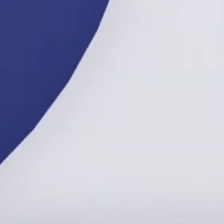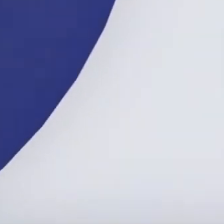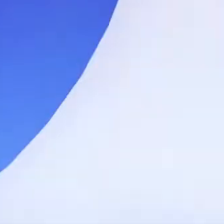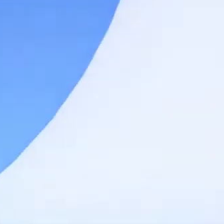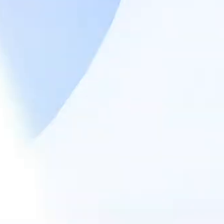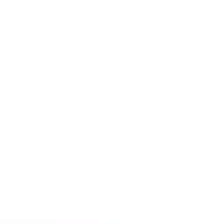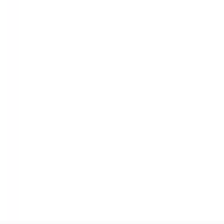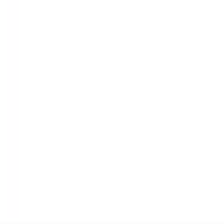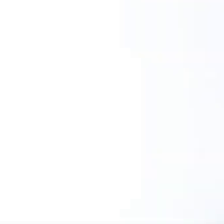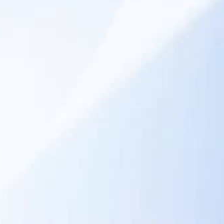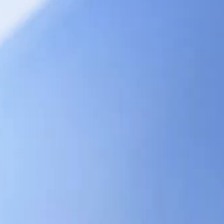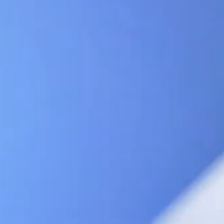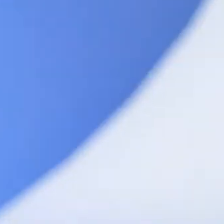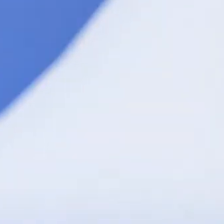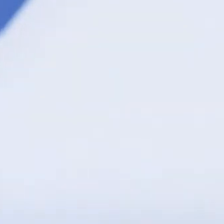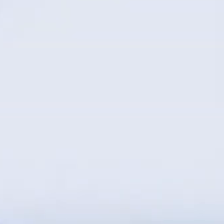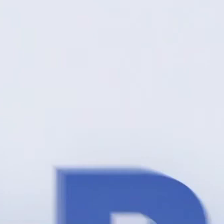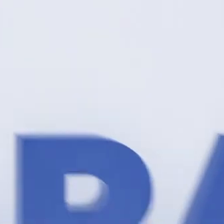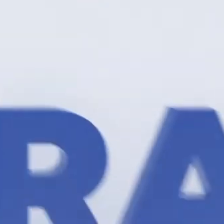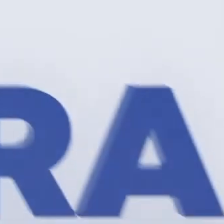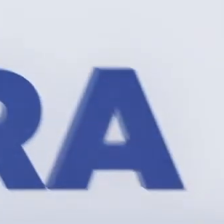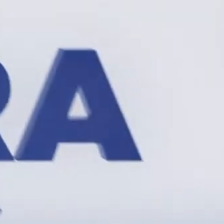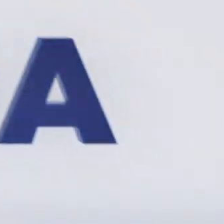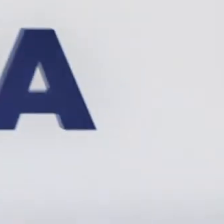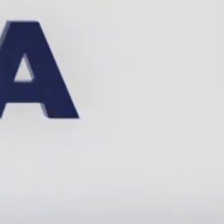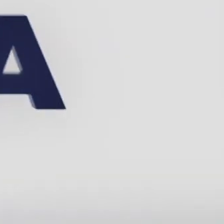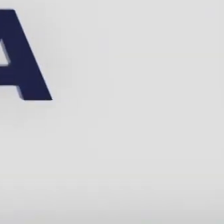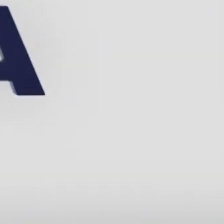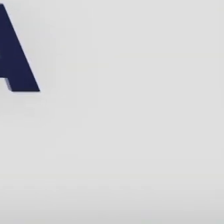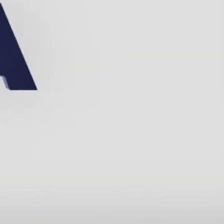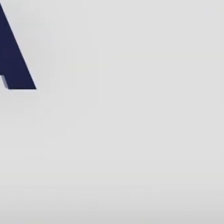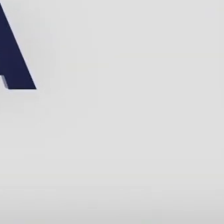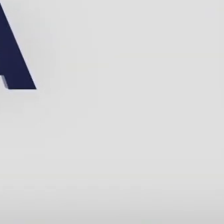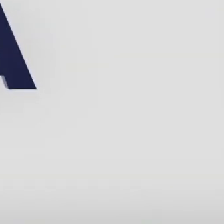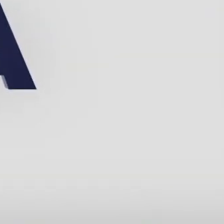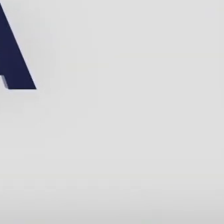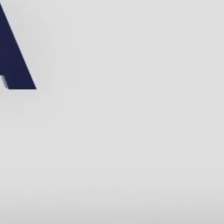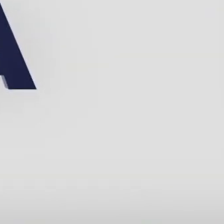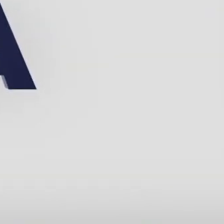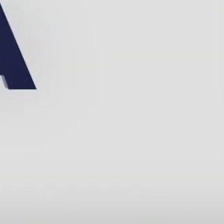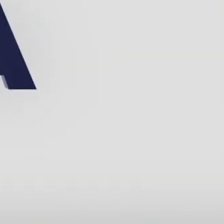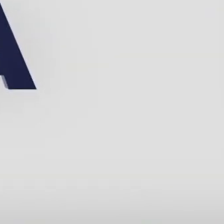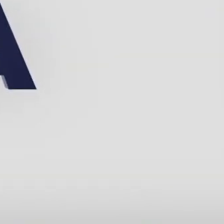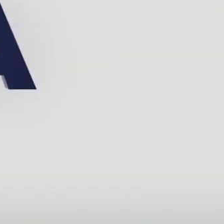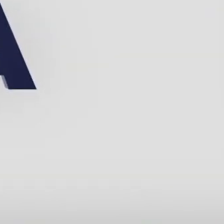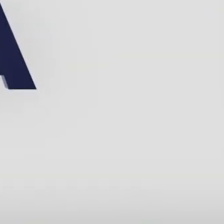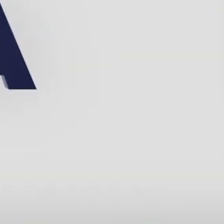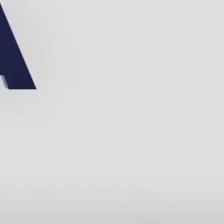TV Câmara Campinas.